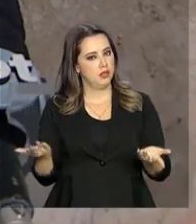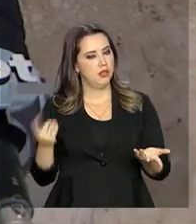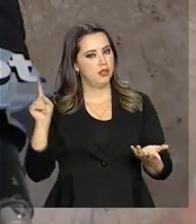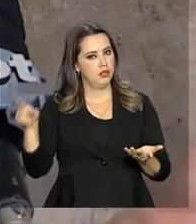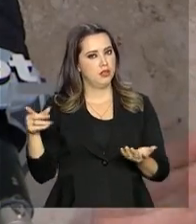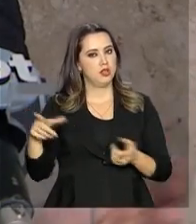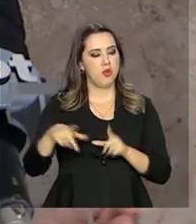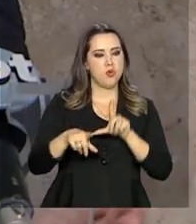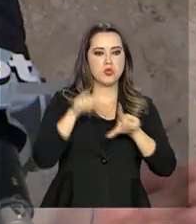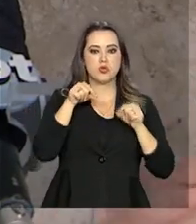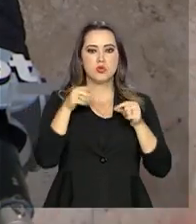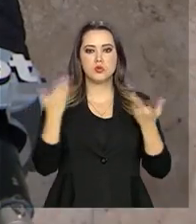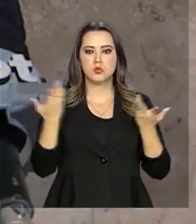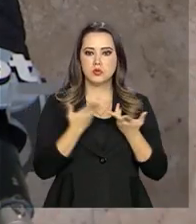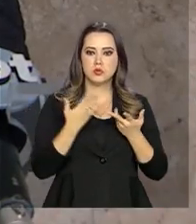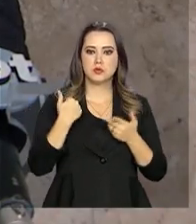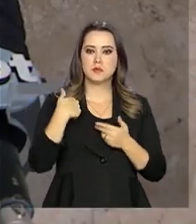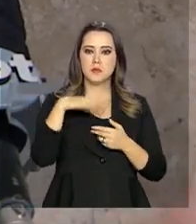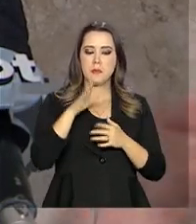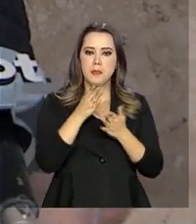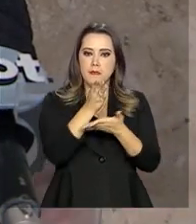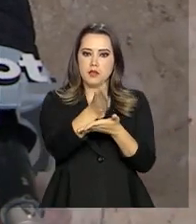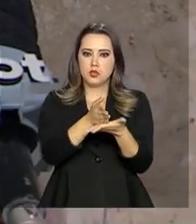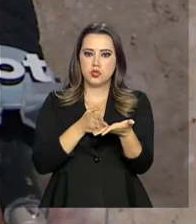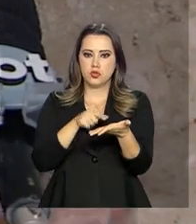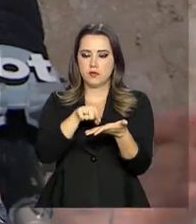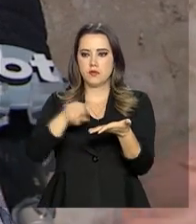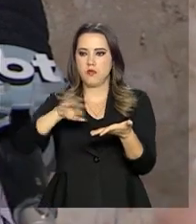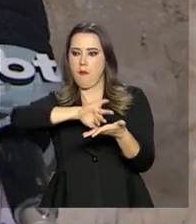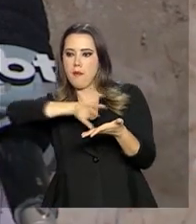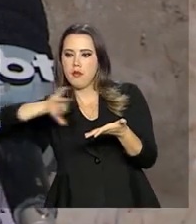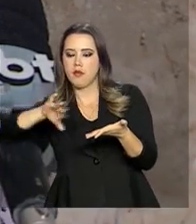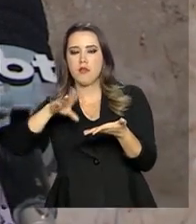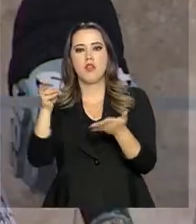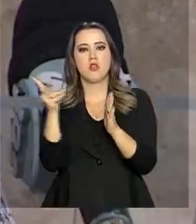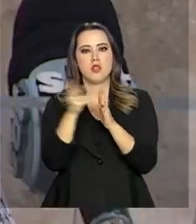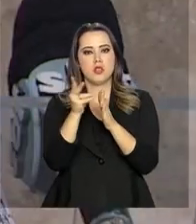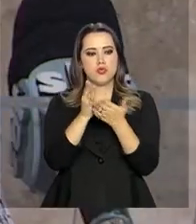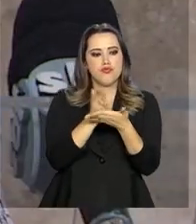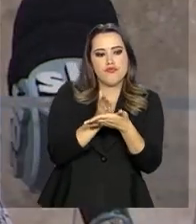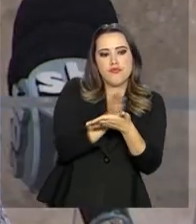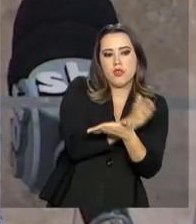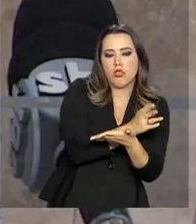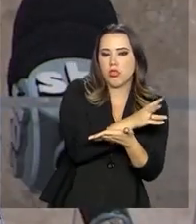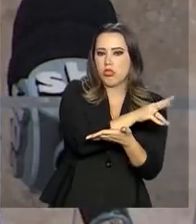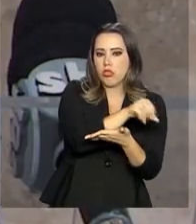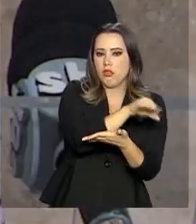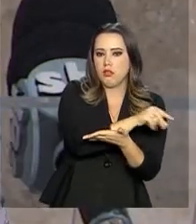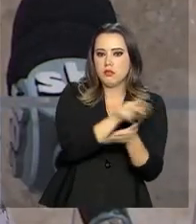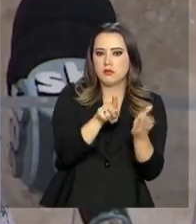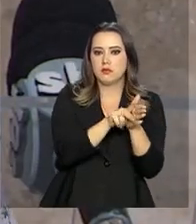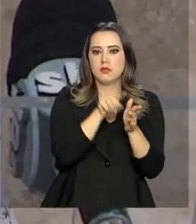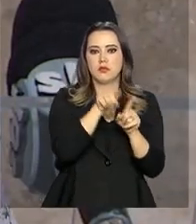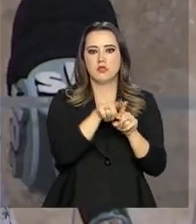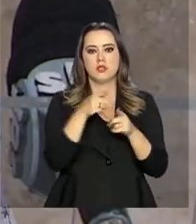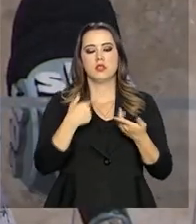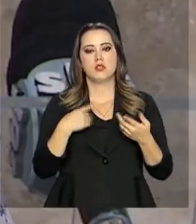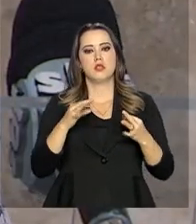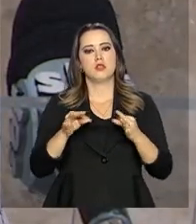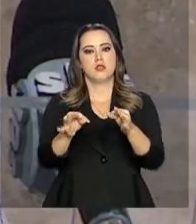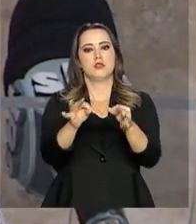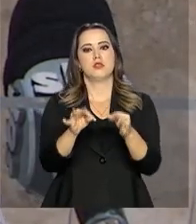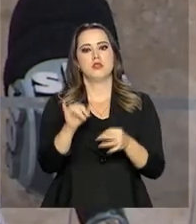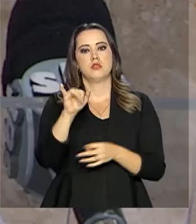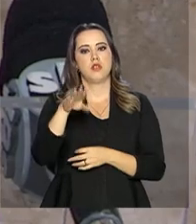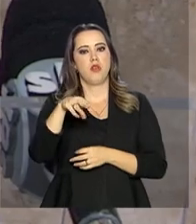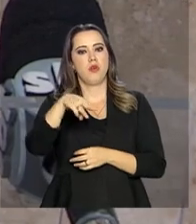se optou pela questão de fazer a divisão entre áreas externas e áreas internas. A ideia, quer dizer, se do ponto de vista técnico o